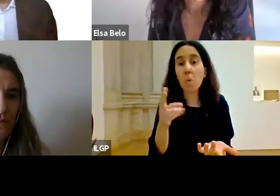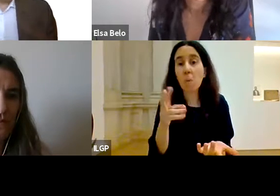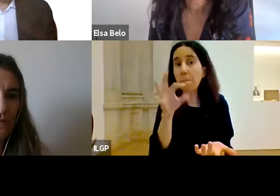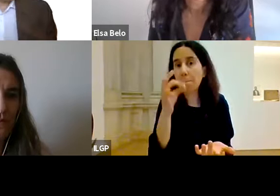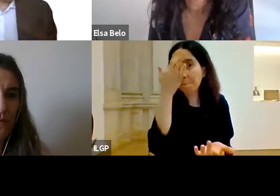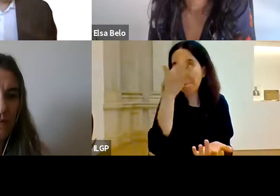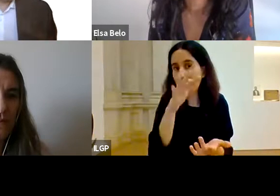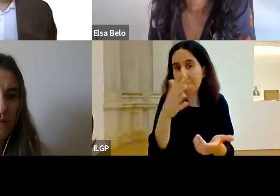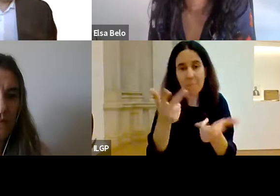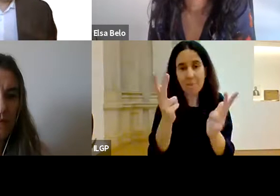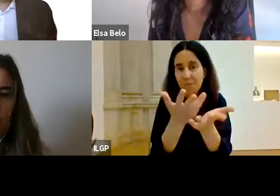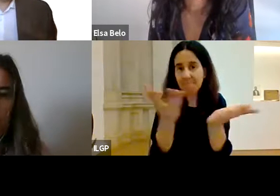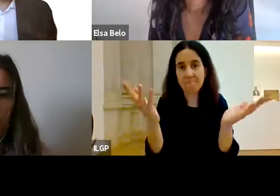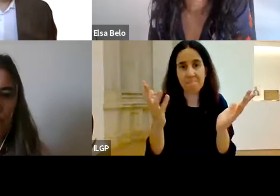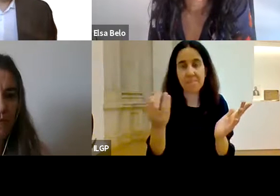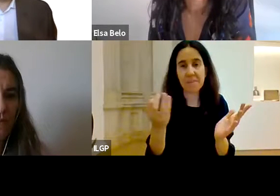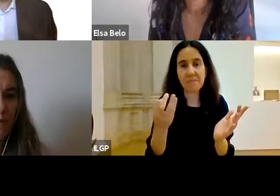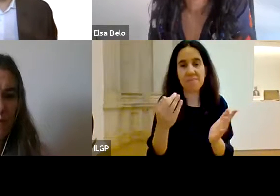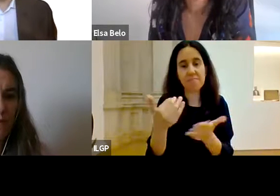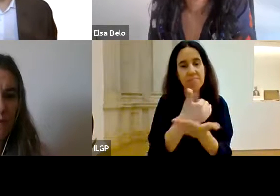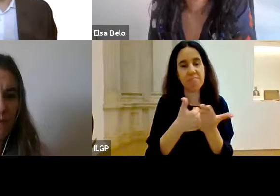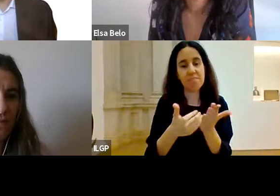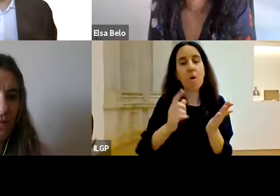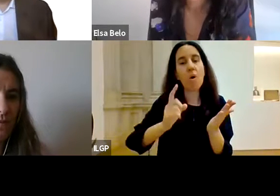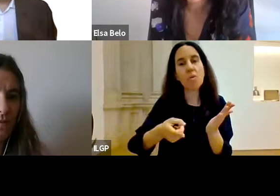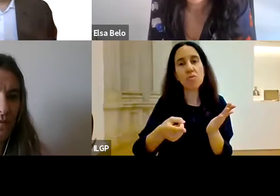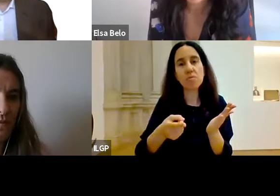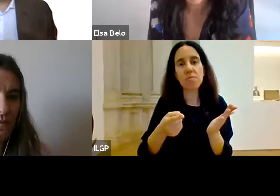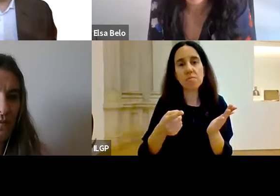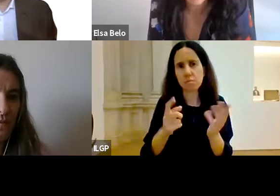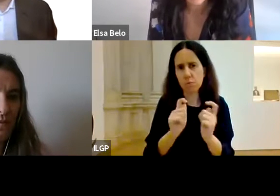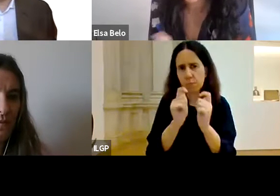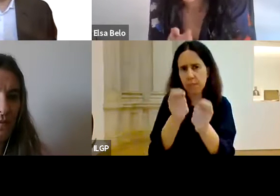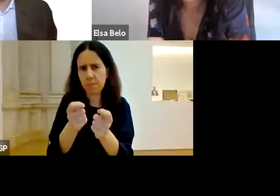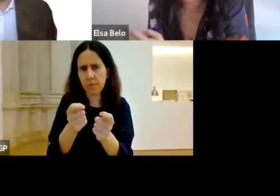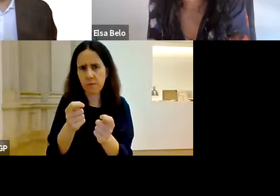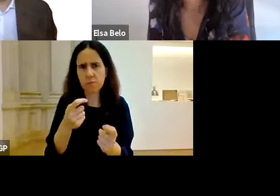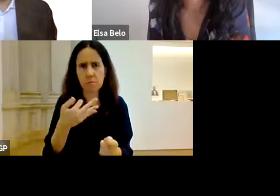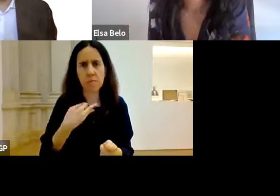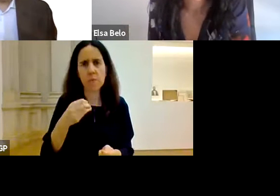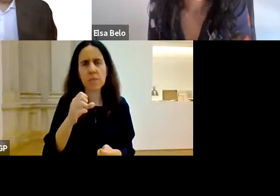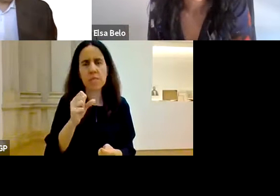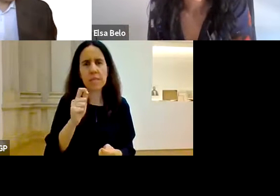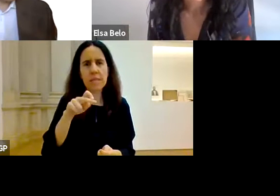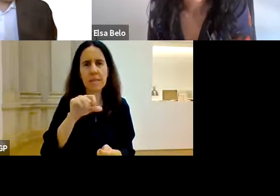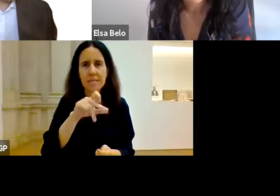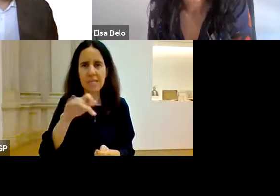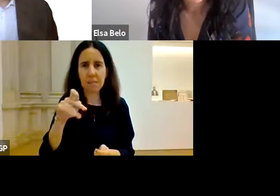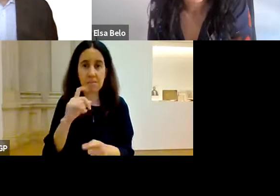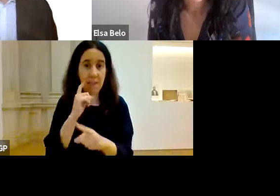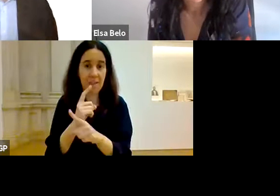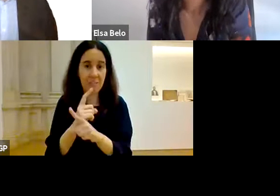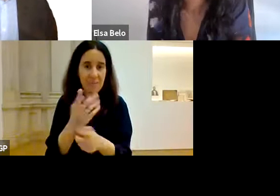livres para identificar aqui. Posso passar a palavra ao Pedro Engrácia, seguindo aqui a mesma ordem, ao Pedro